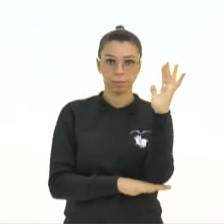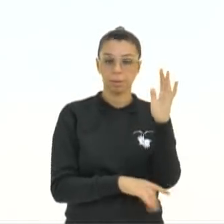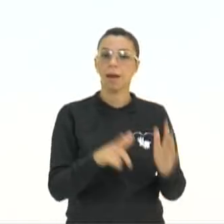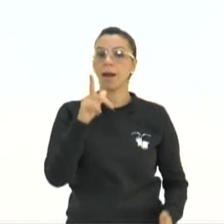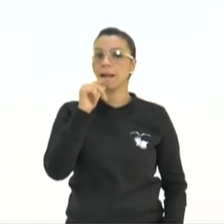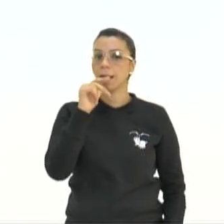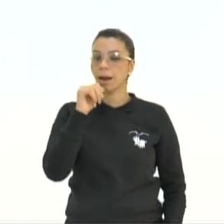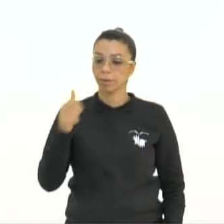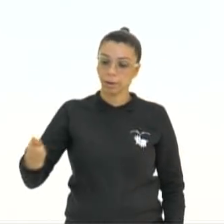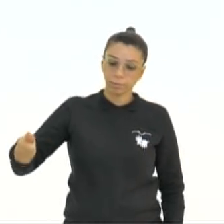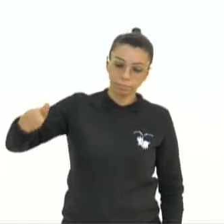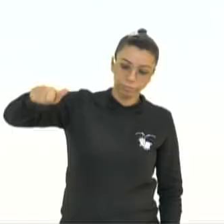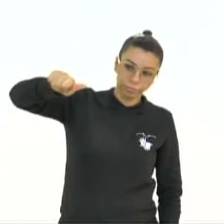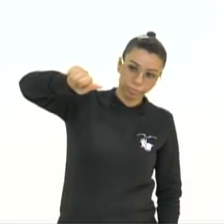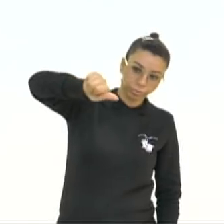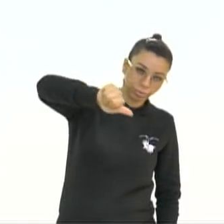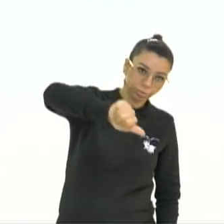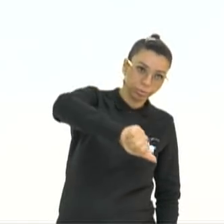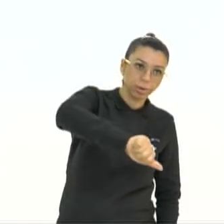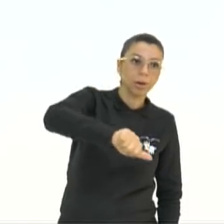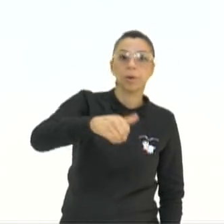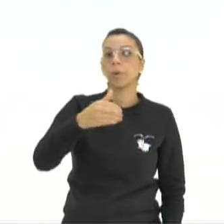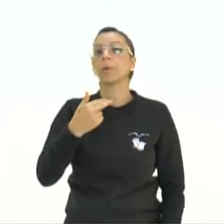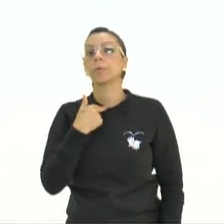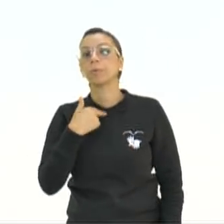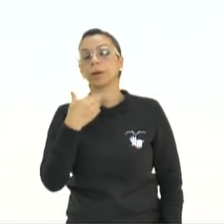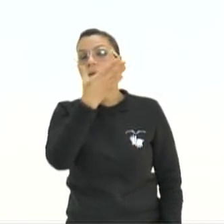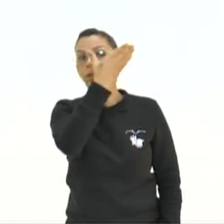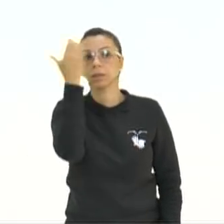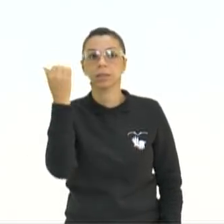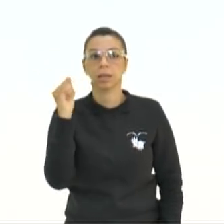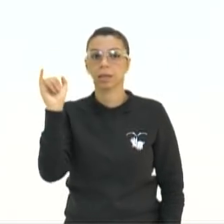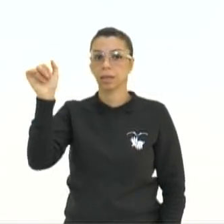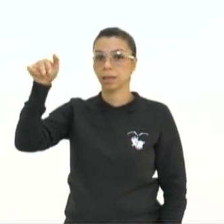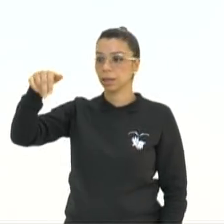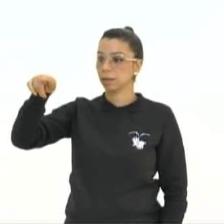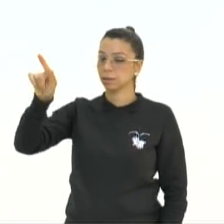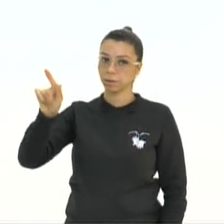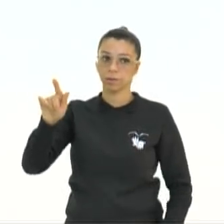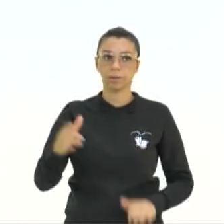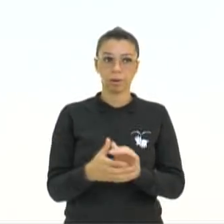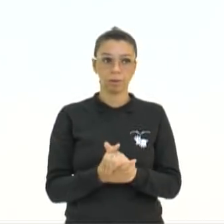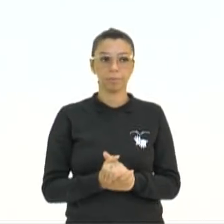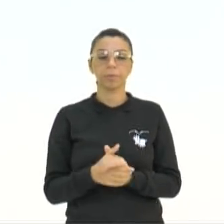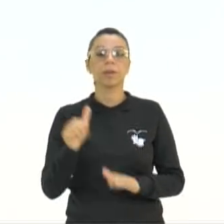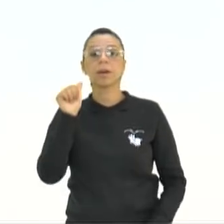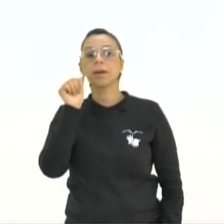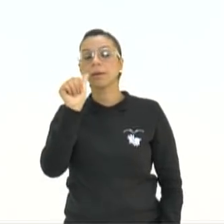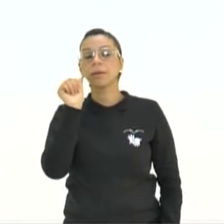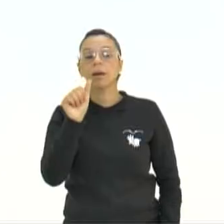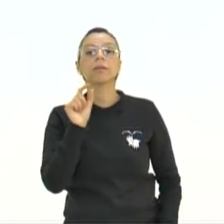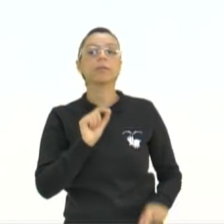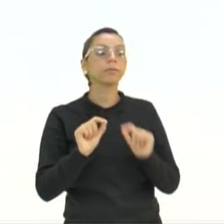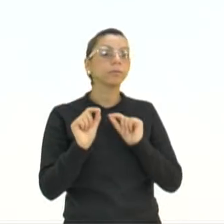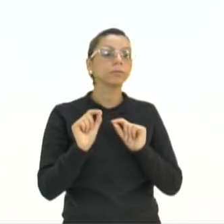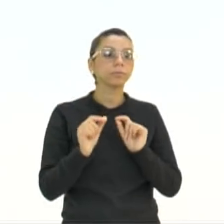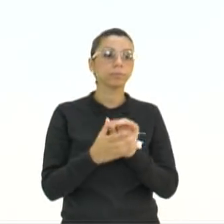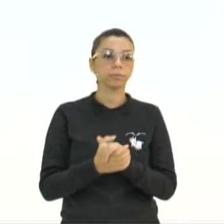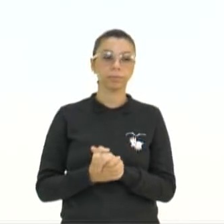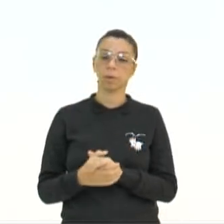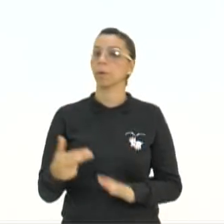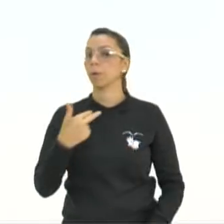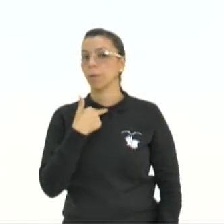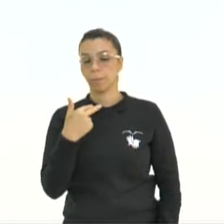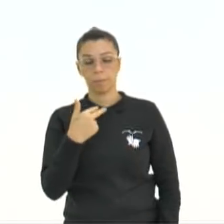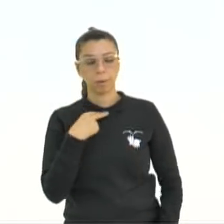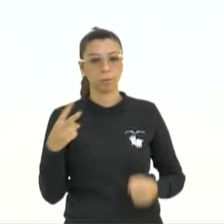ing. E ela está making the bed. Ai, teacher, eu coloquei fixing the bed. Ok, no problems. Não posso esquecer